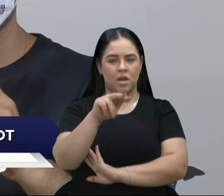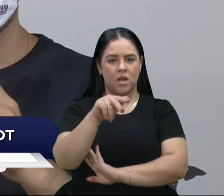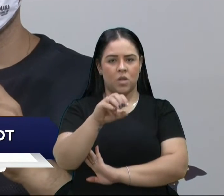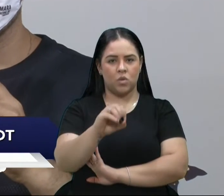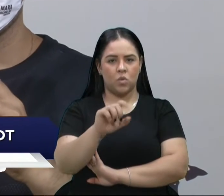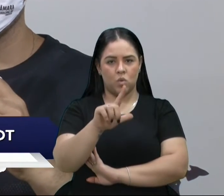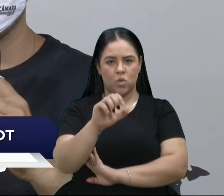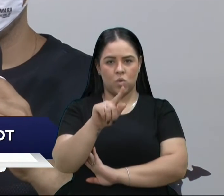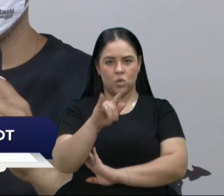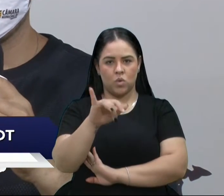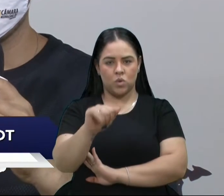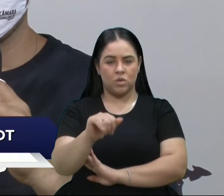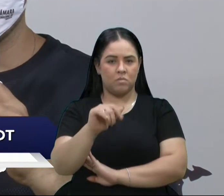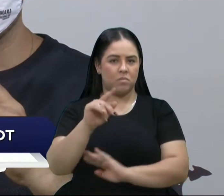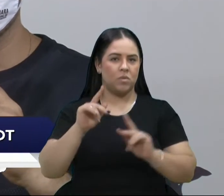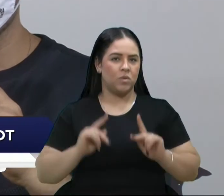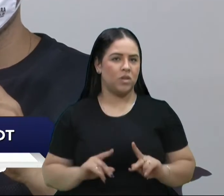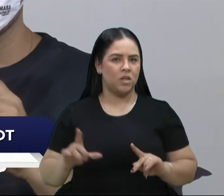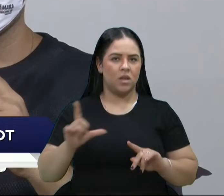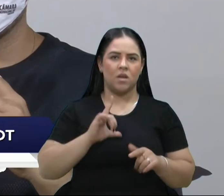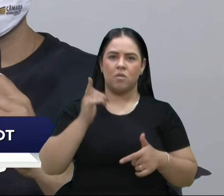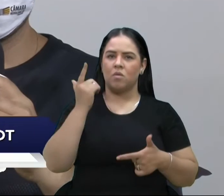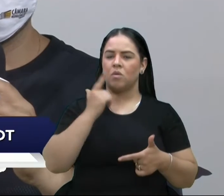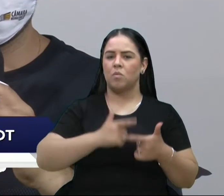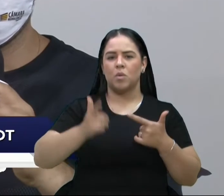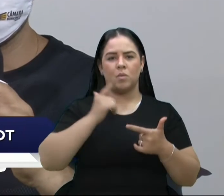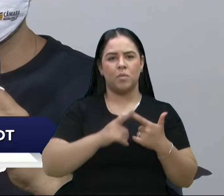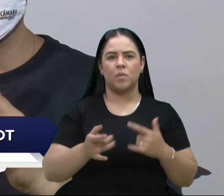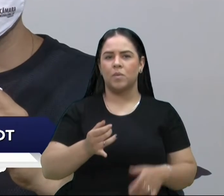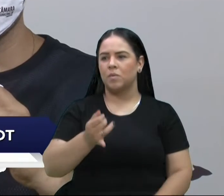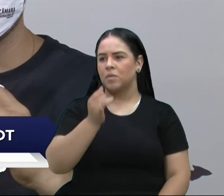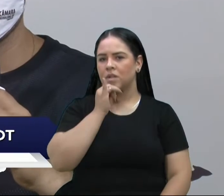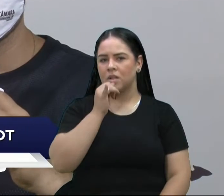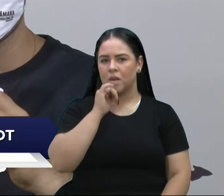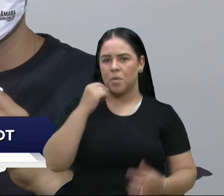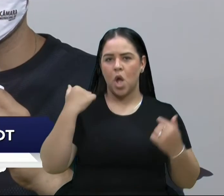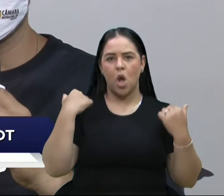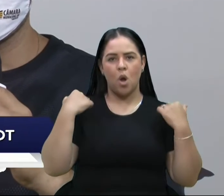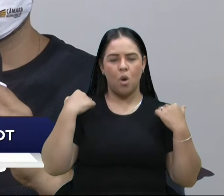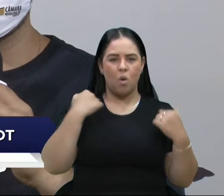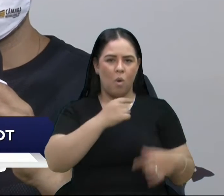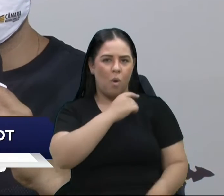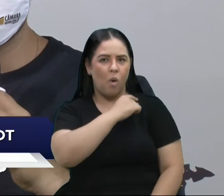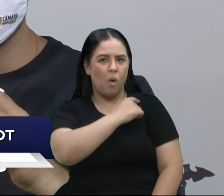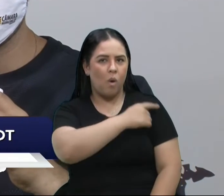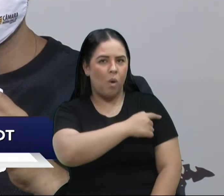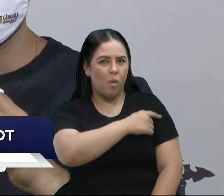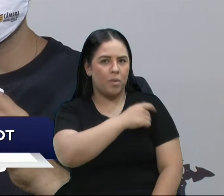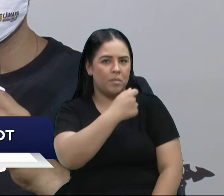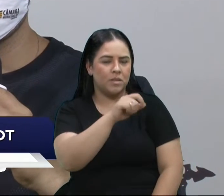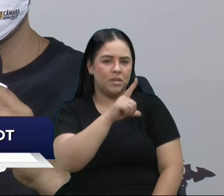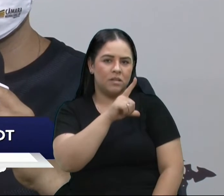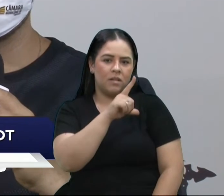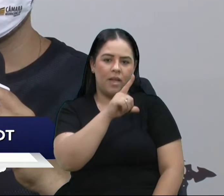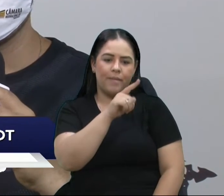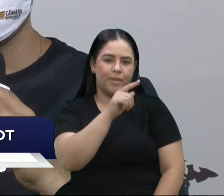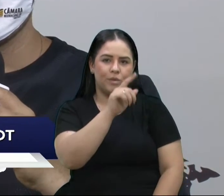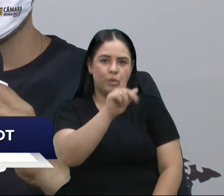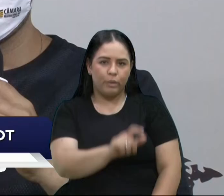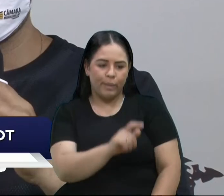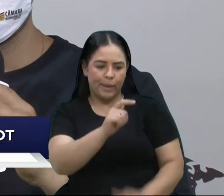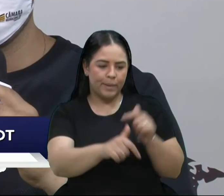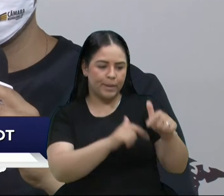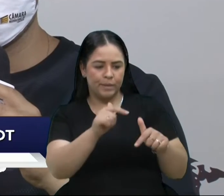pessoas que têm algum problema, por exemplo, no ombro, elas têm que sair do seu serviço, e isso acumula